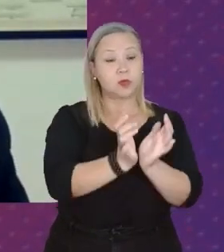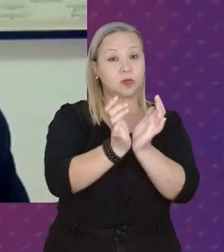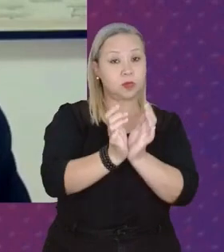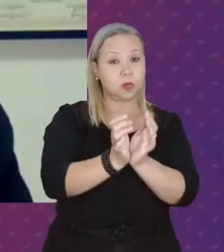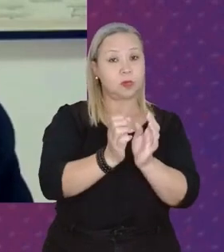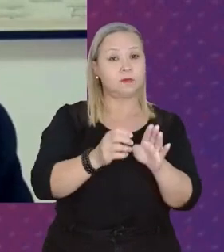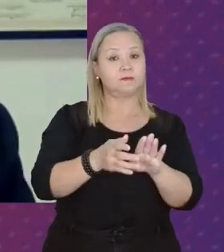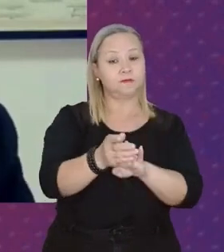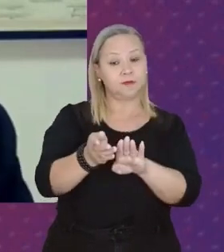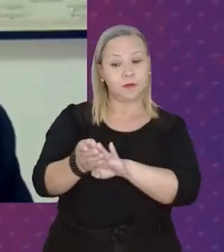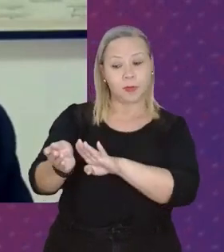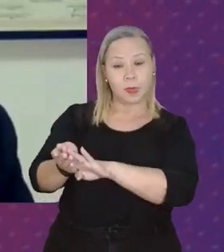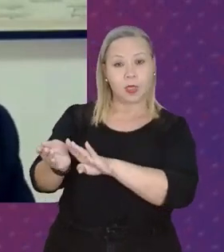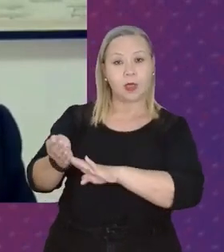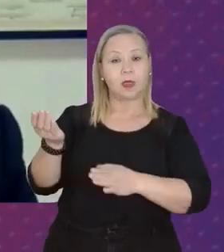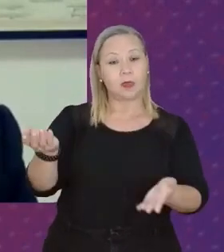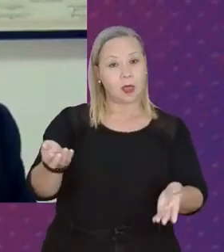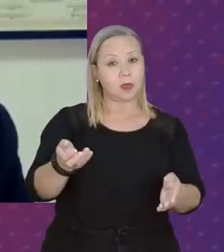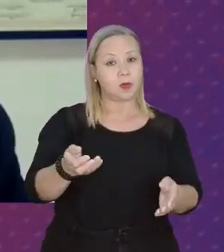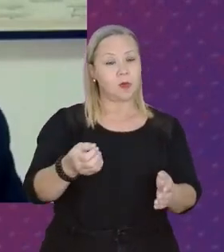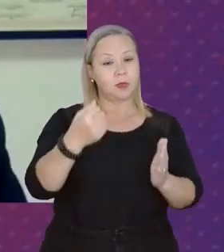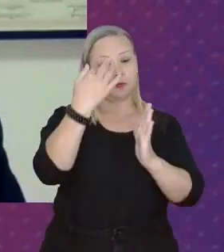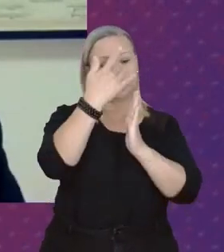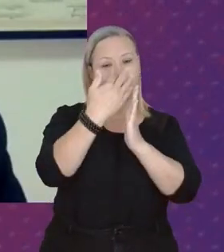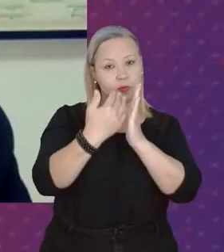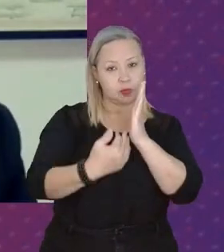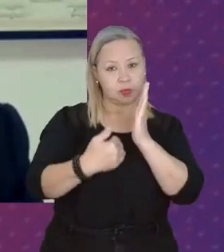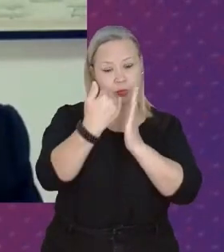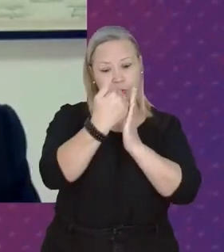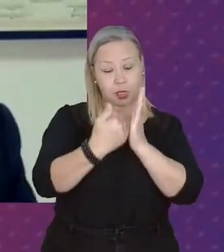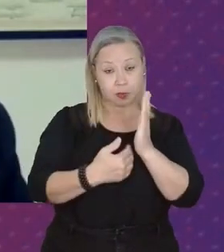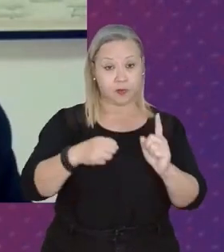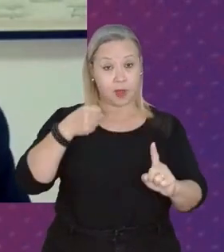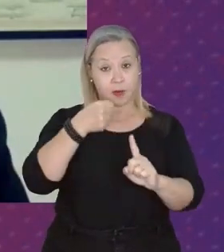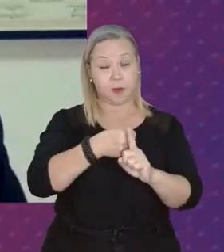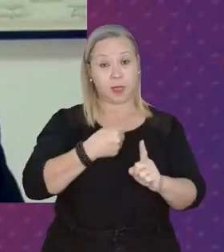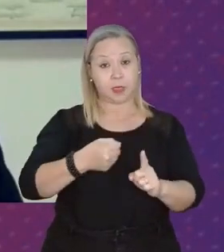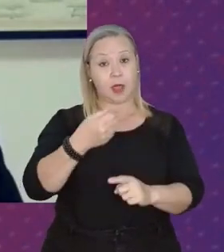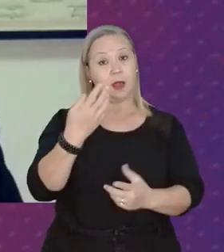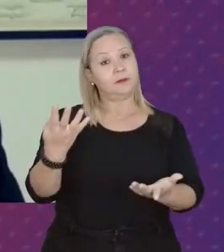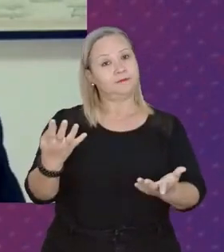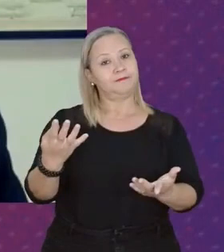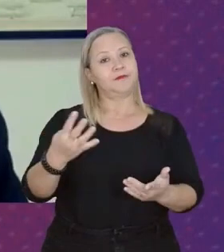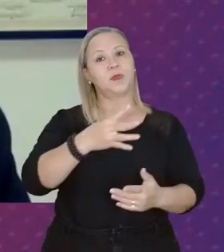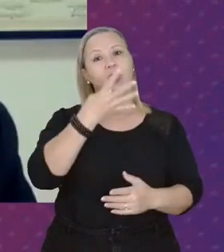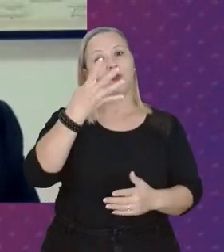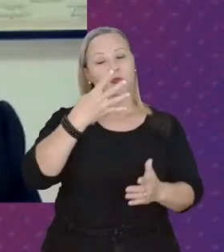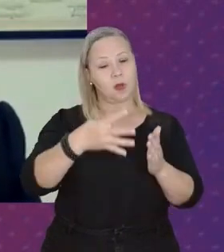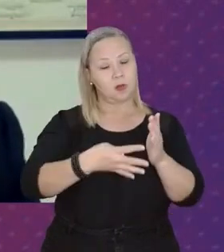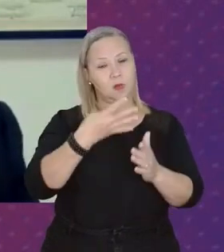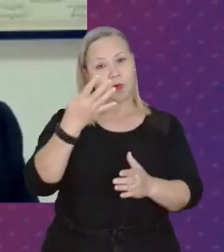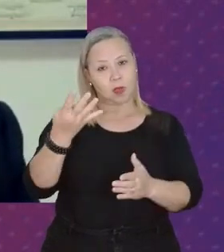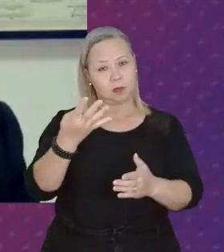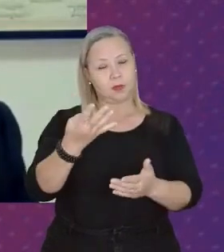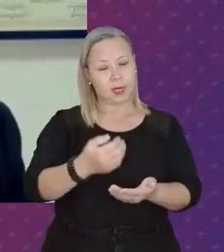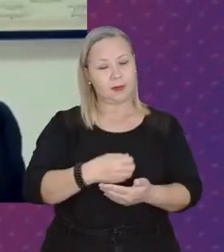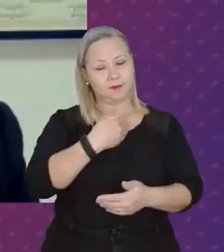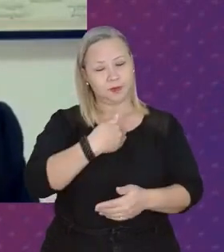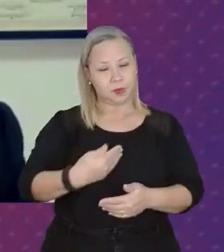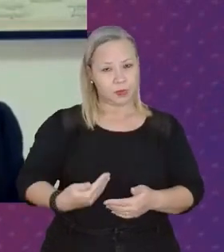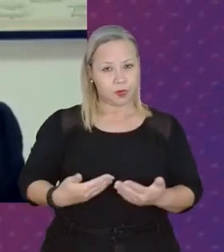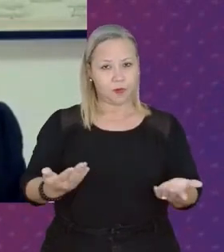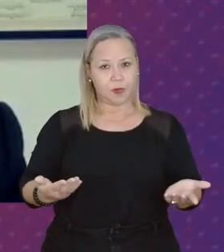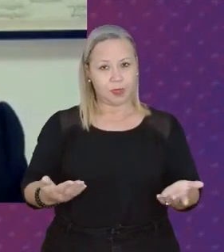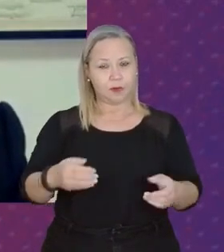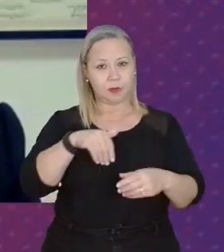comum, né? Porque isso vai impactar nos próximos 4 anos e também nas eleições municipais daqui a 2